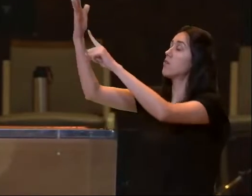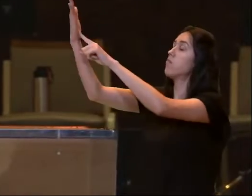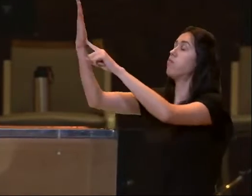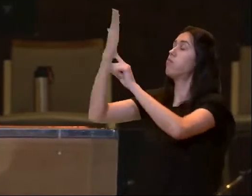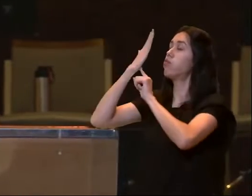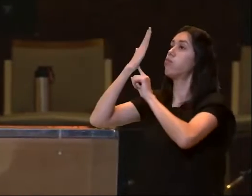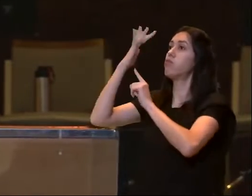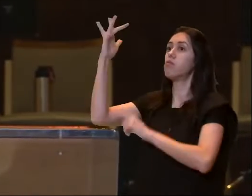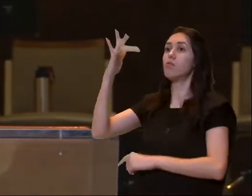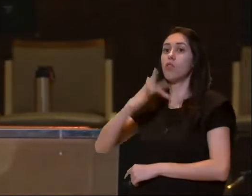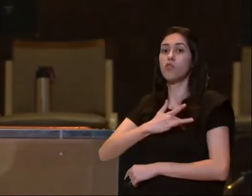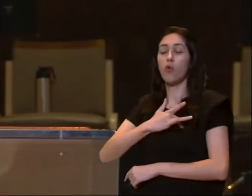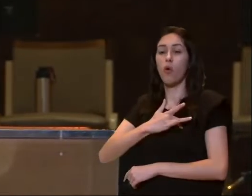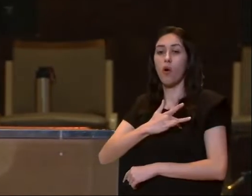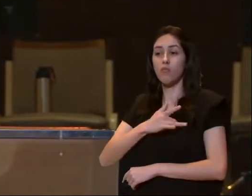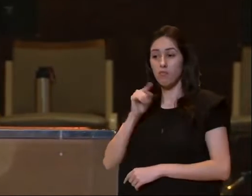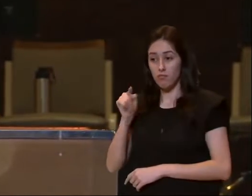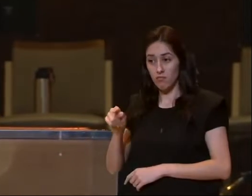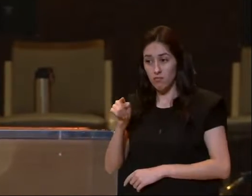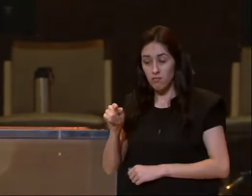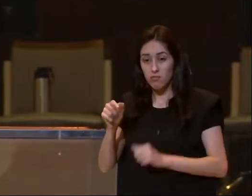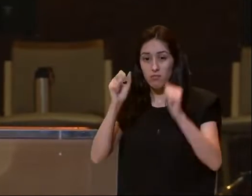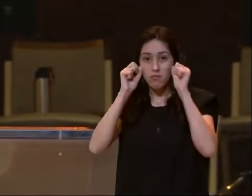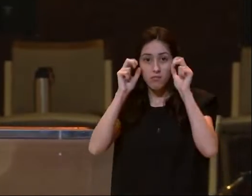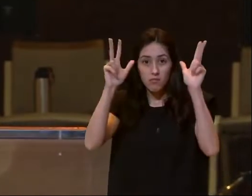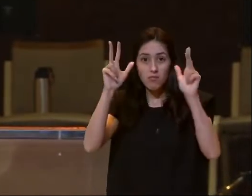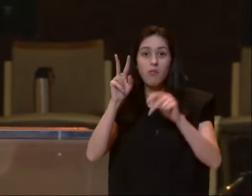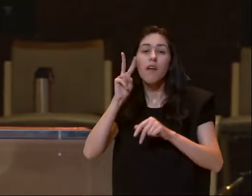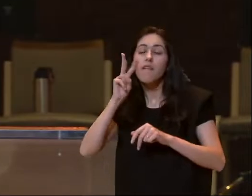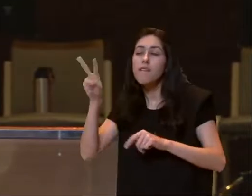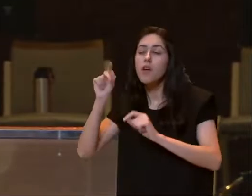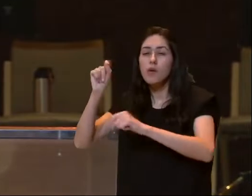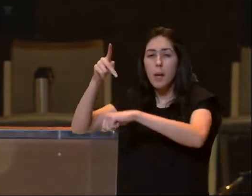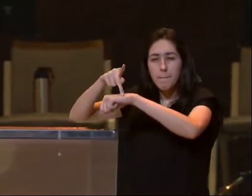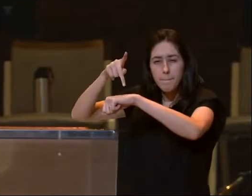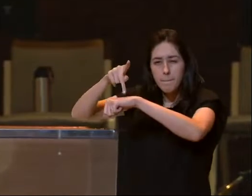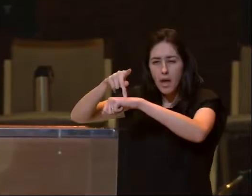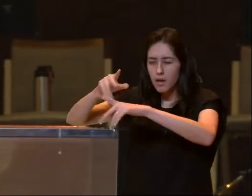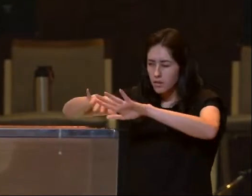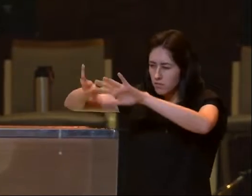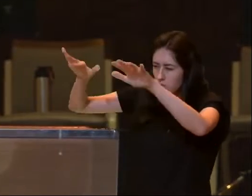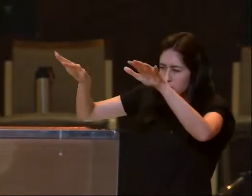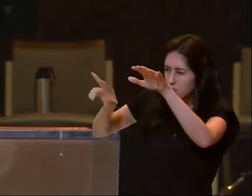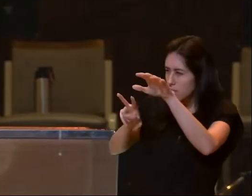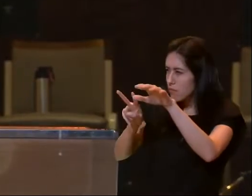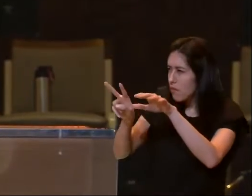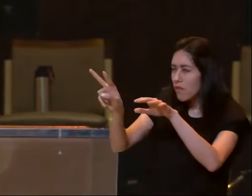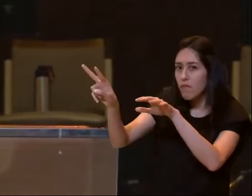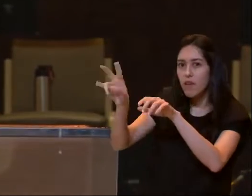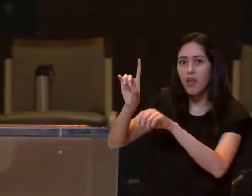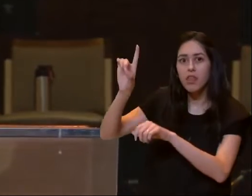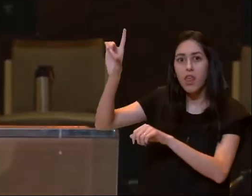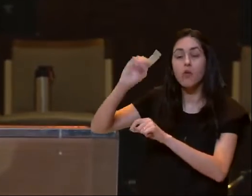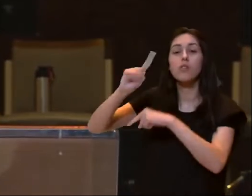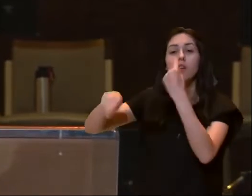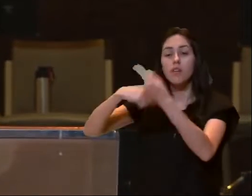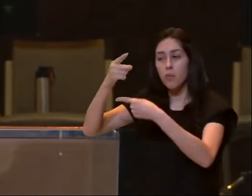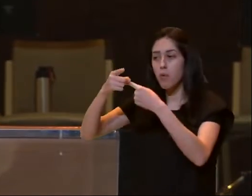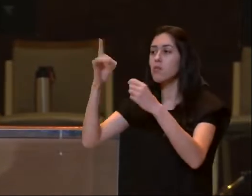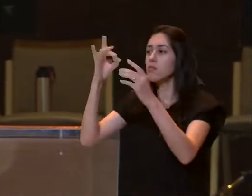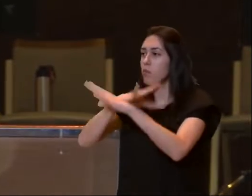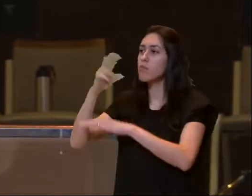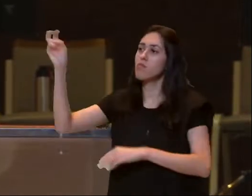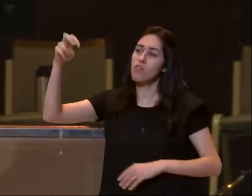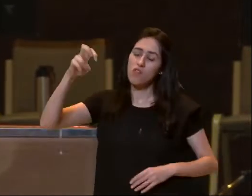toca, e ele a vê pela fresta da rocha, e quando agora ele desce a montanha, o seu rosto